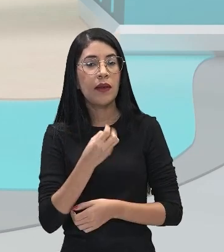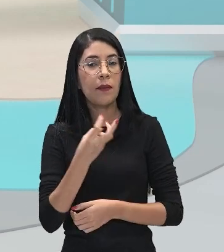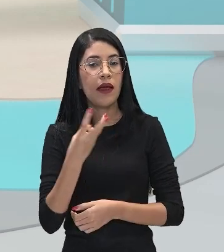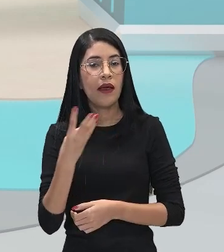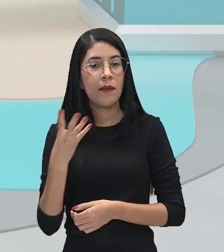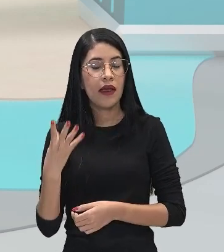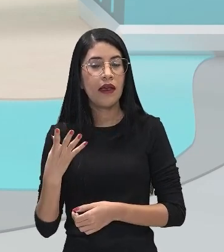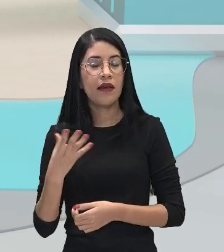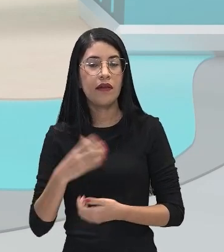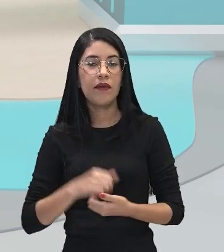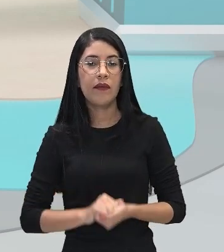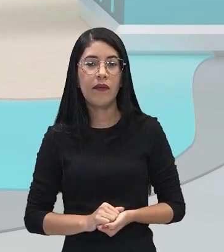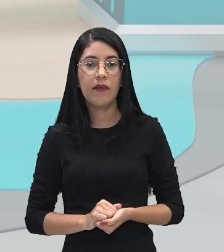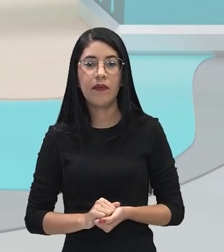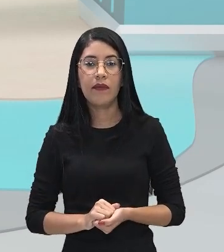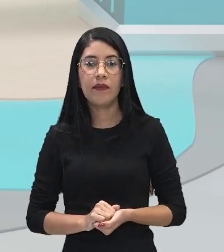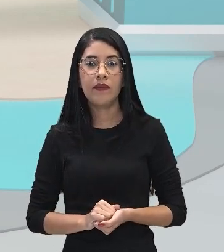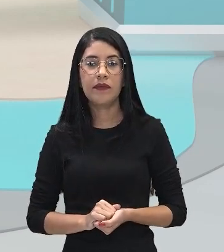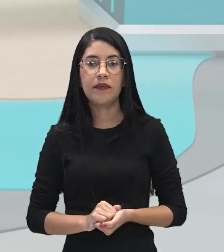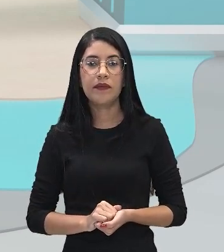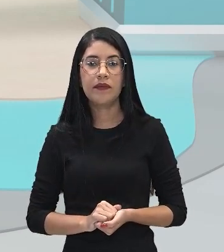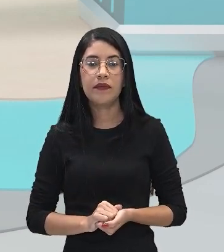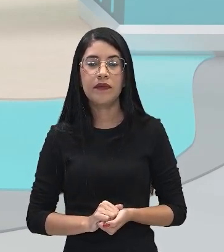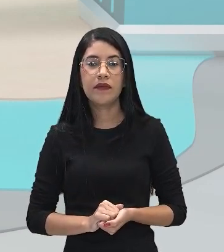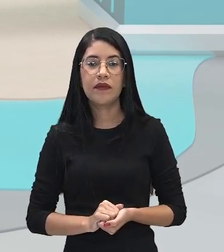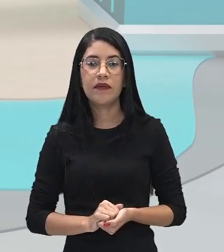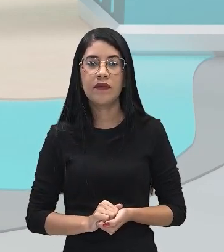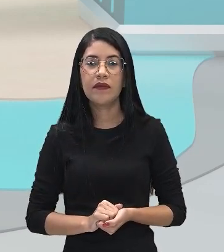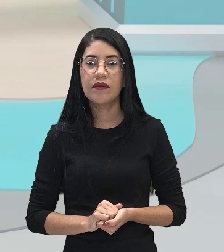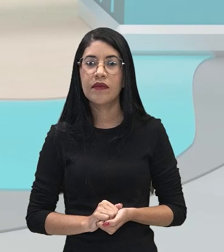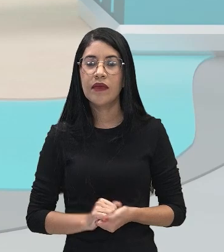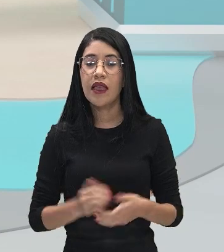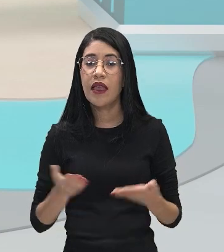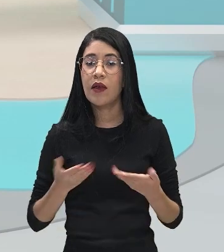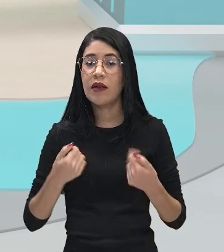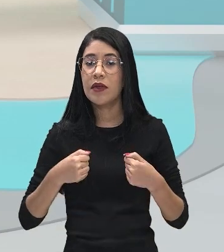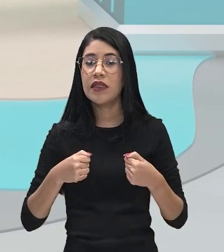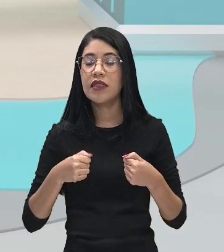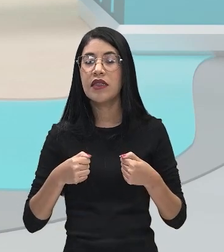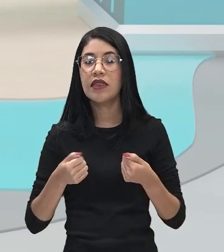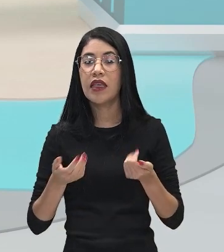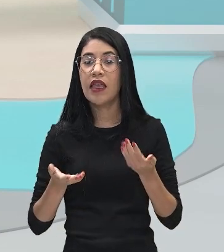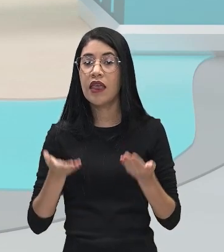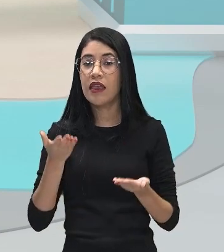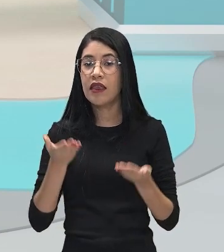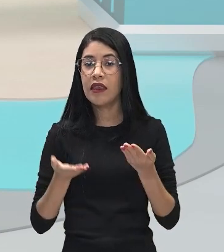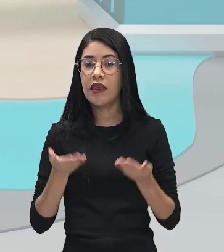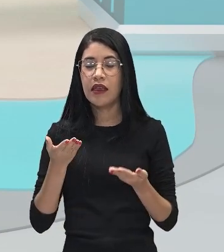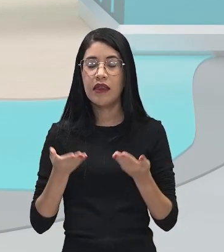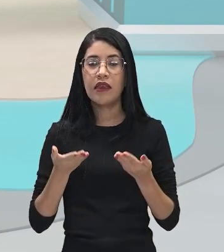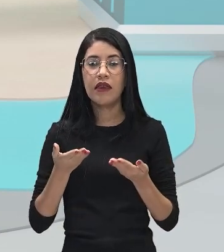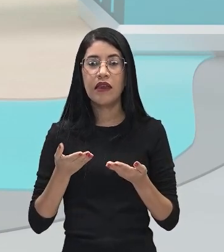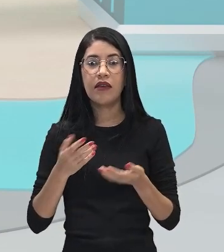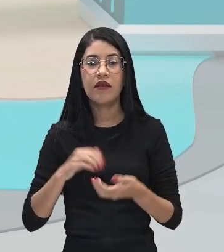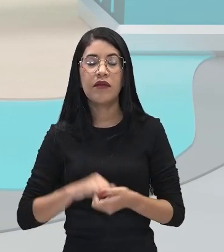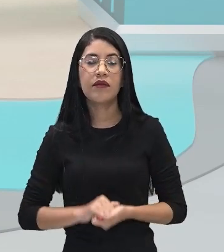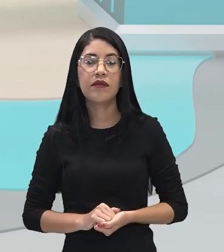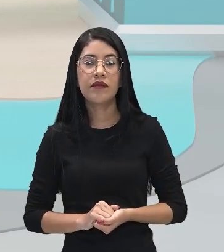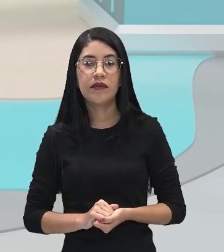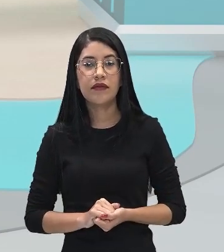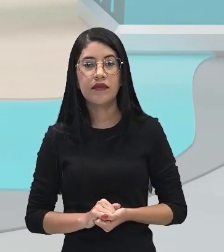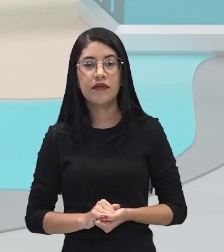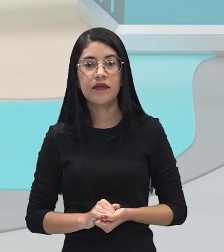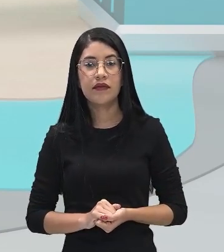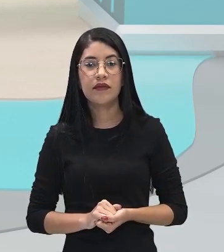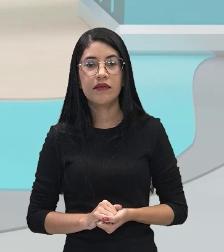Isso, muito bem. Nessa daqui a gente precisa de equilíbrio. Puxa o seu pezinho aqui,